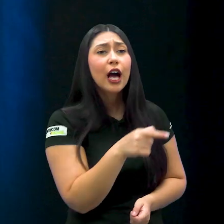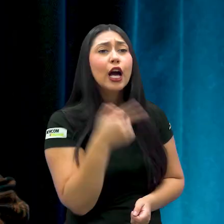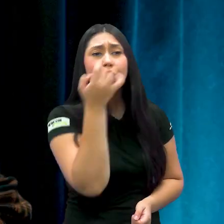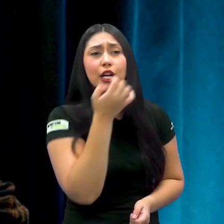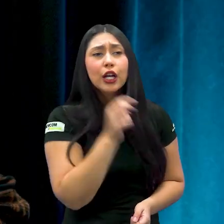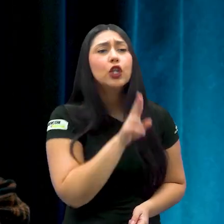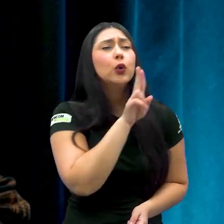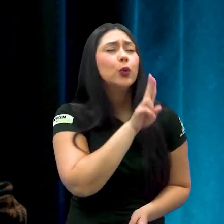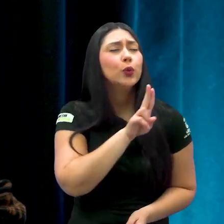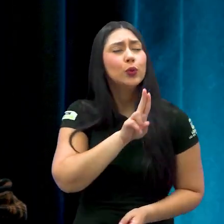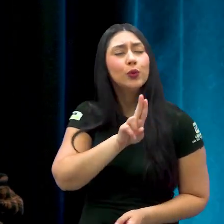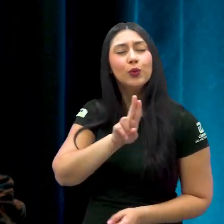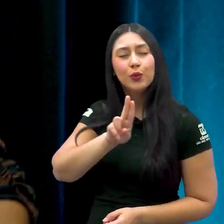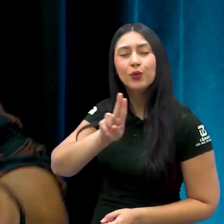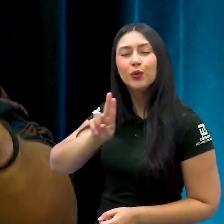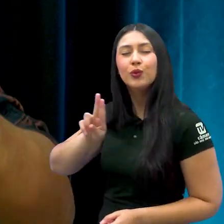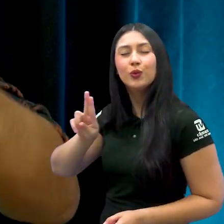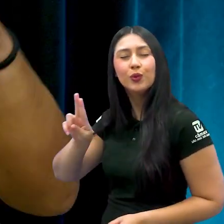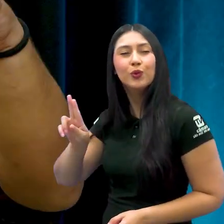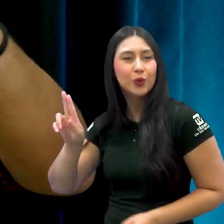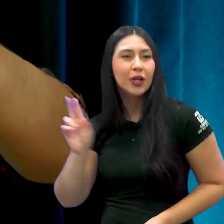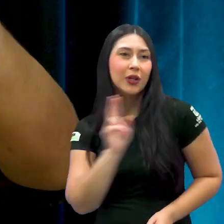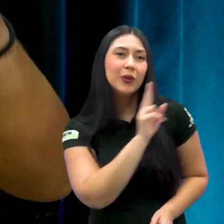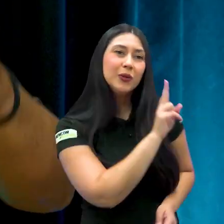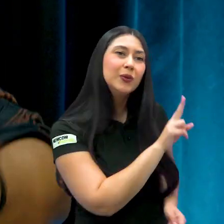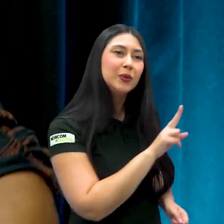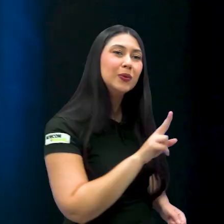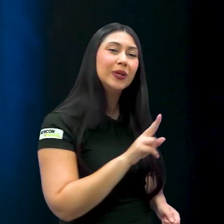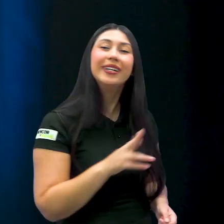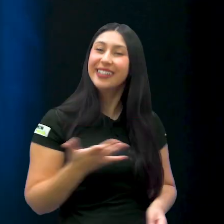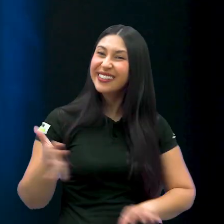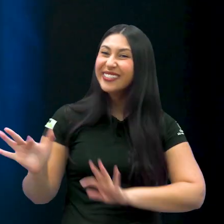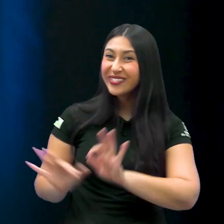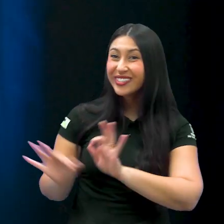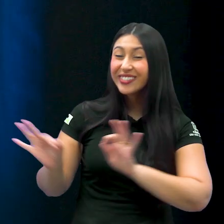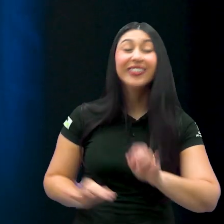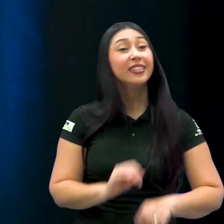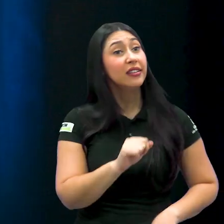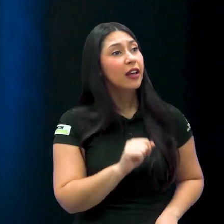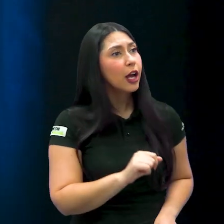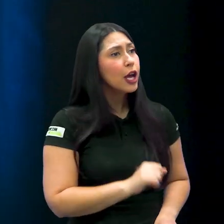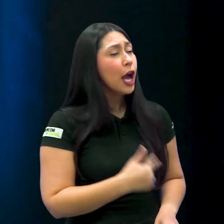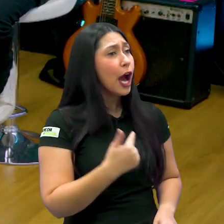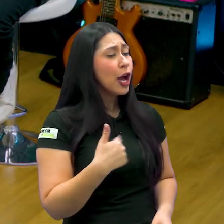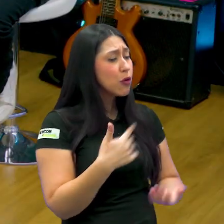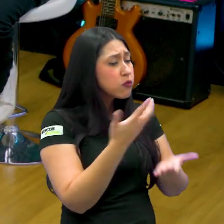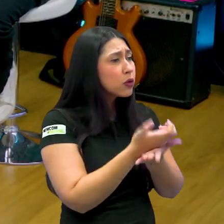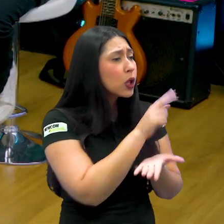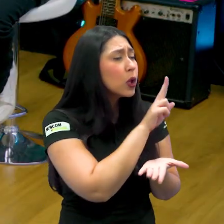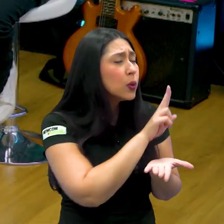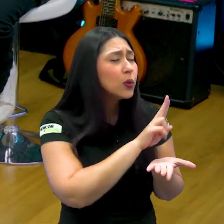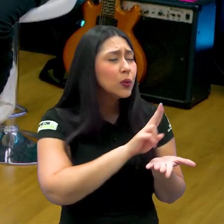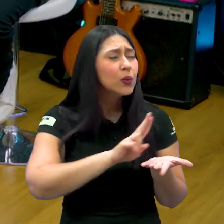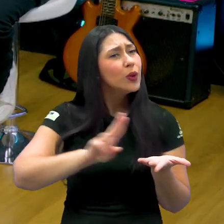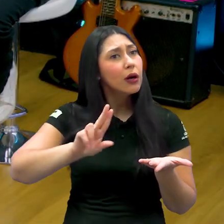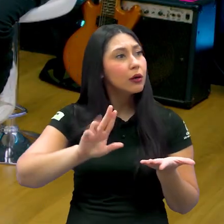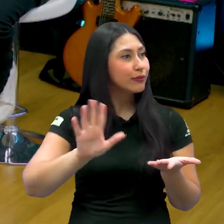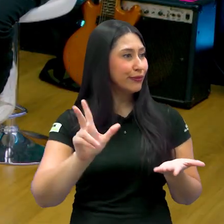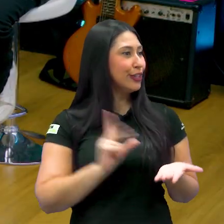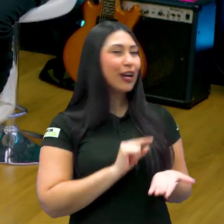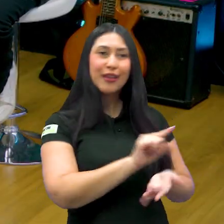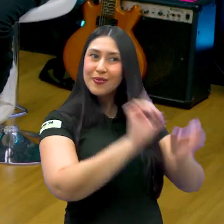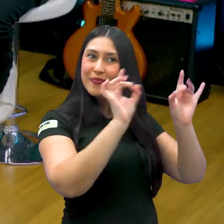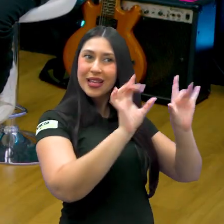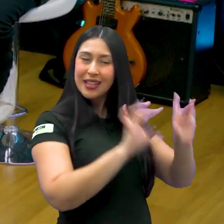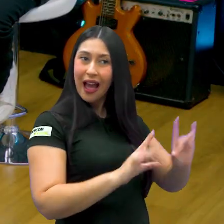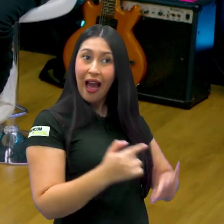grava lá pô, dá um charme que é na produtor, música. né? Ele é o produtor de disco. E deu um charme na música, entendeu? E assim,